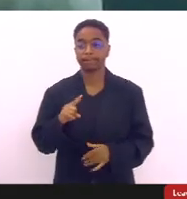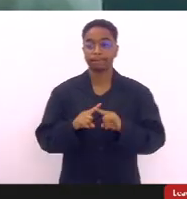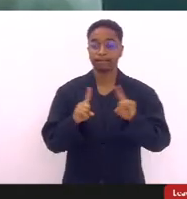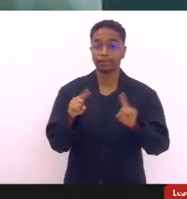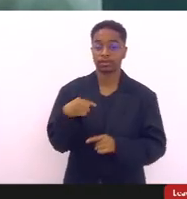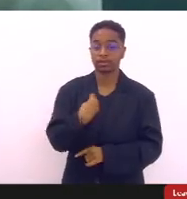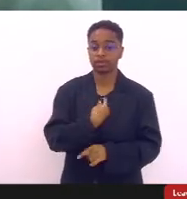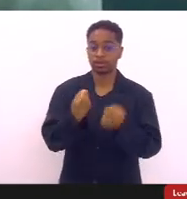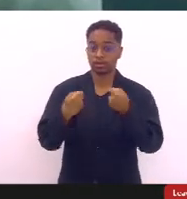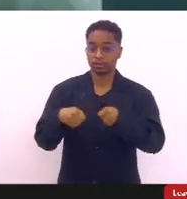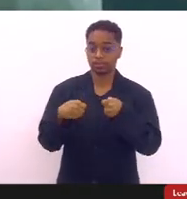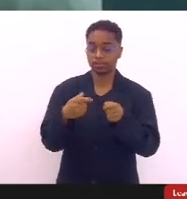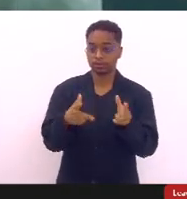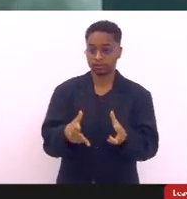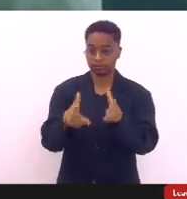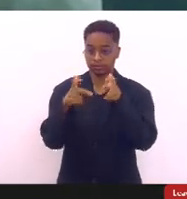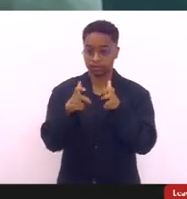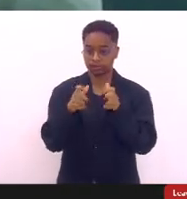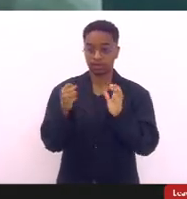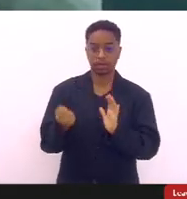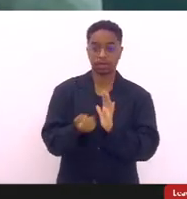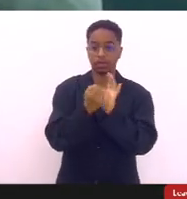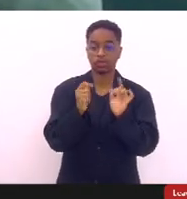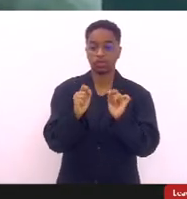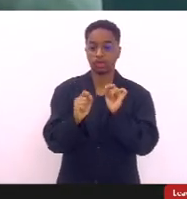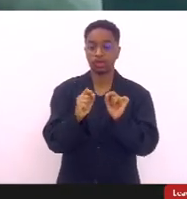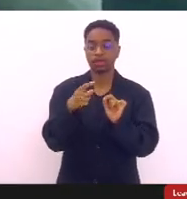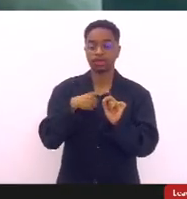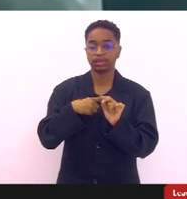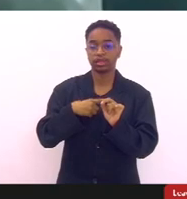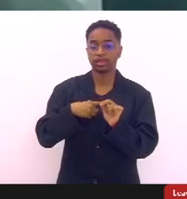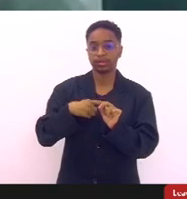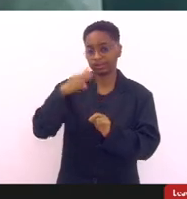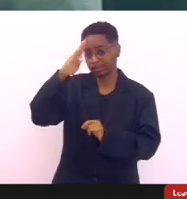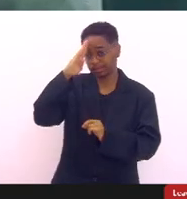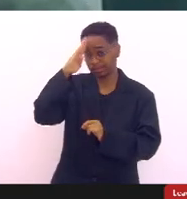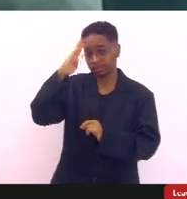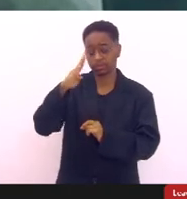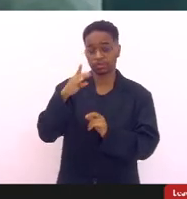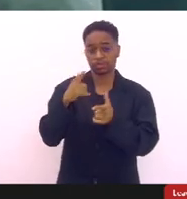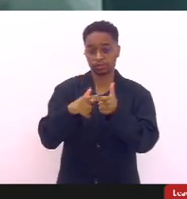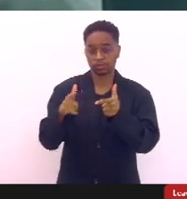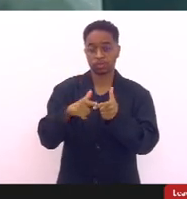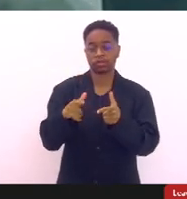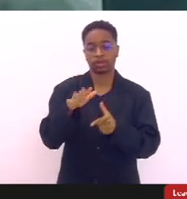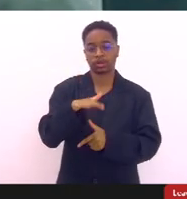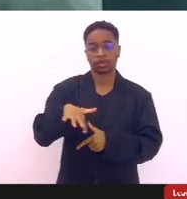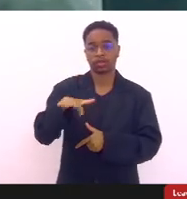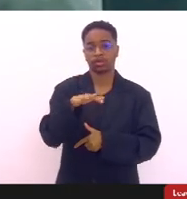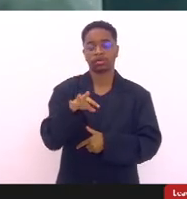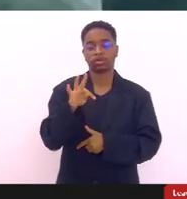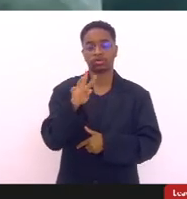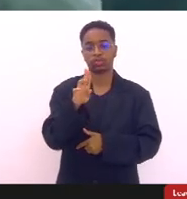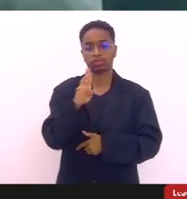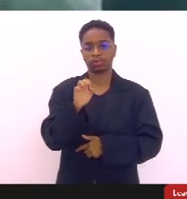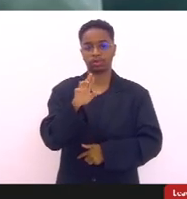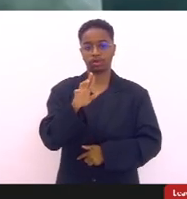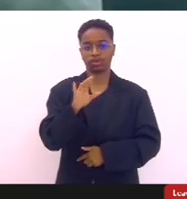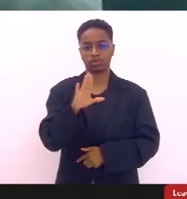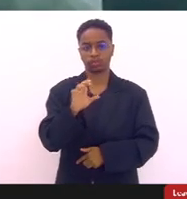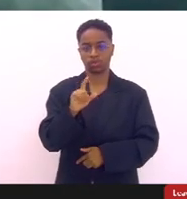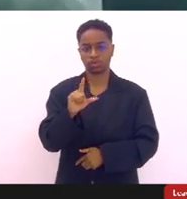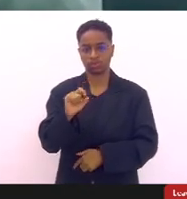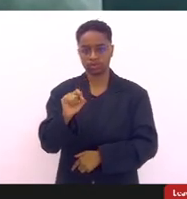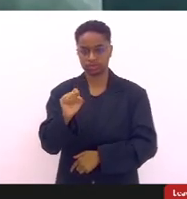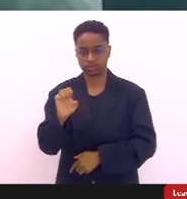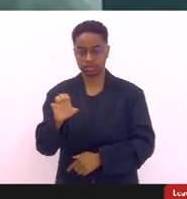base desse iceberg, que problemas precisam ser resolvidos, que são os macrodeterminantes da tuberculose. Então, eu, assim, a exemplo do que o Ministério ou o